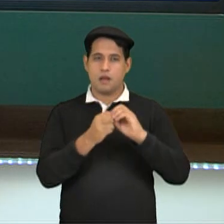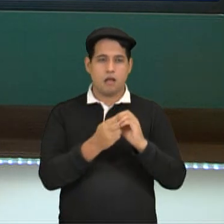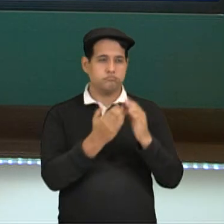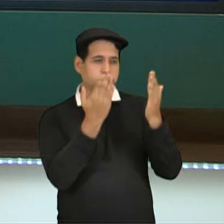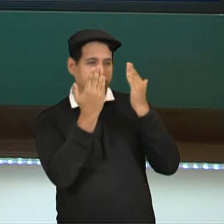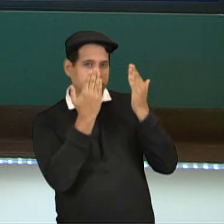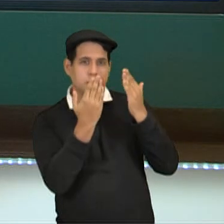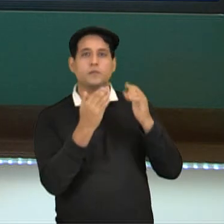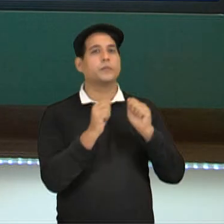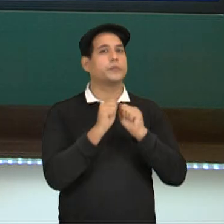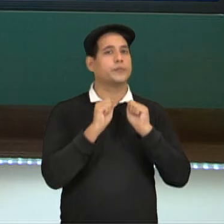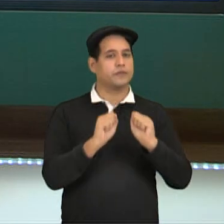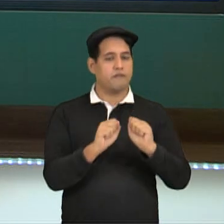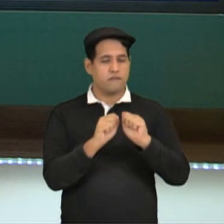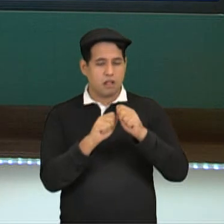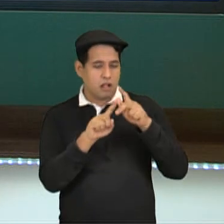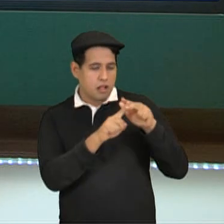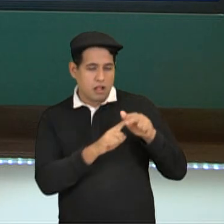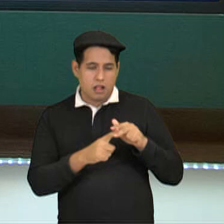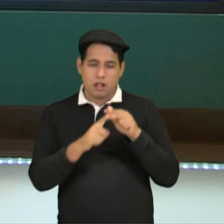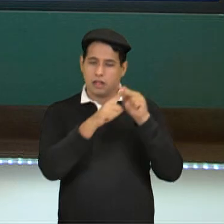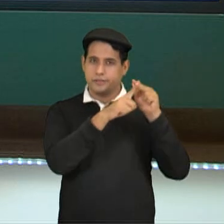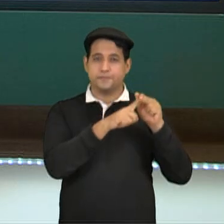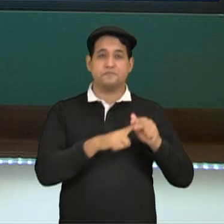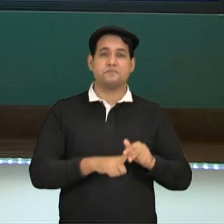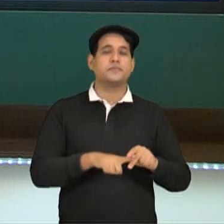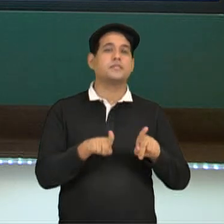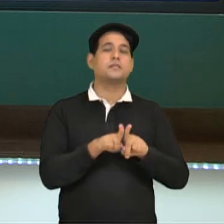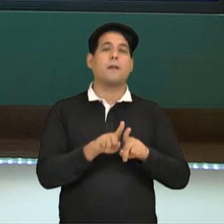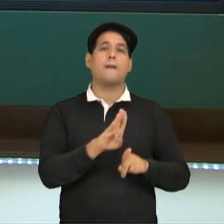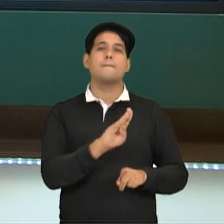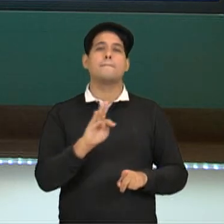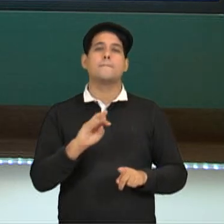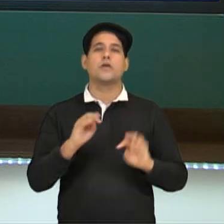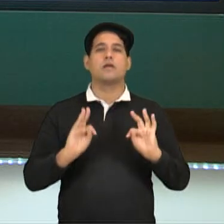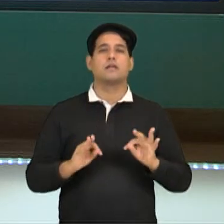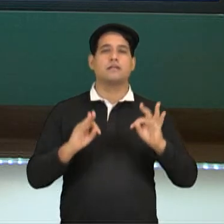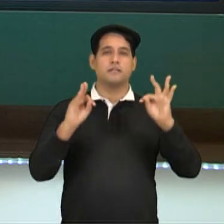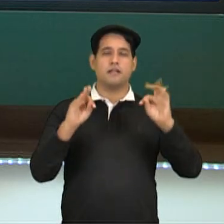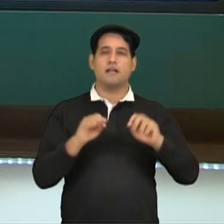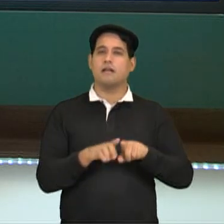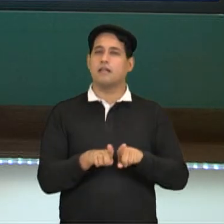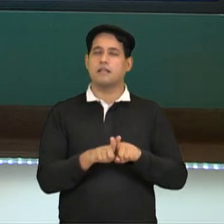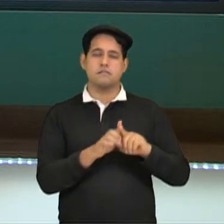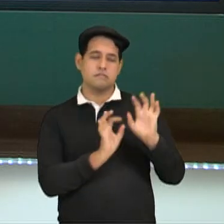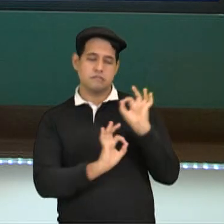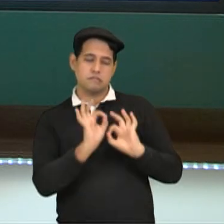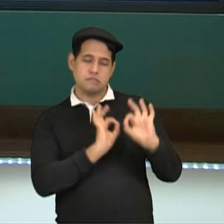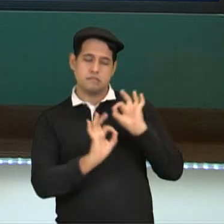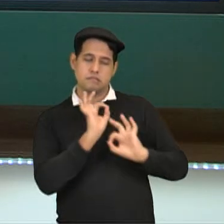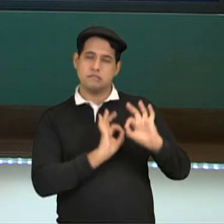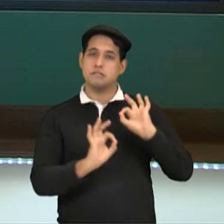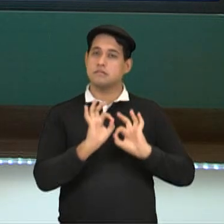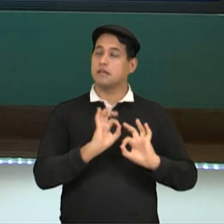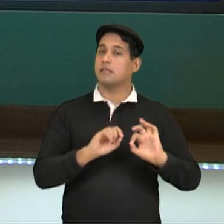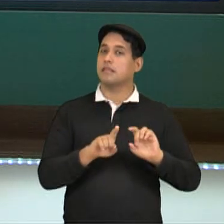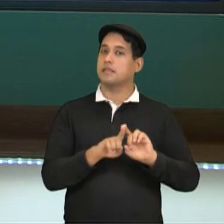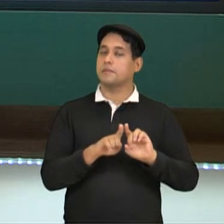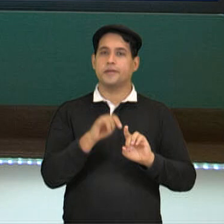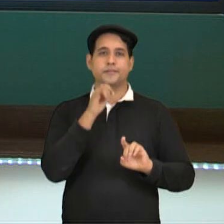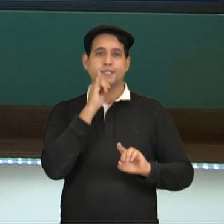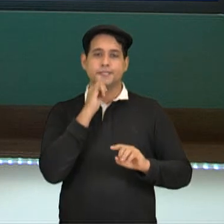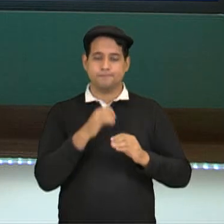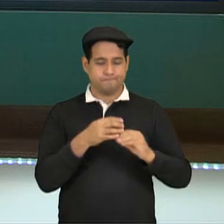fazer, tá? Então a gente também consegue fazer com a biotecnologia a manipulação de células